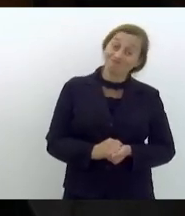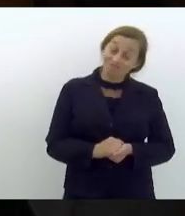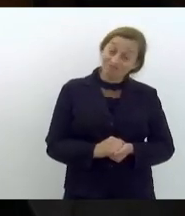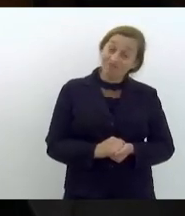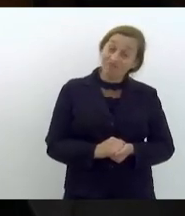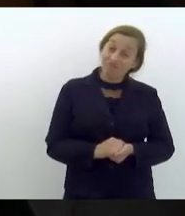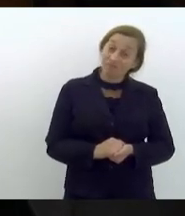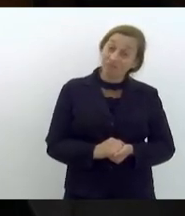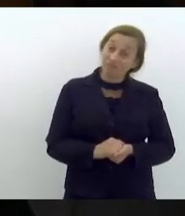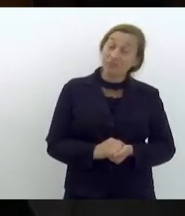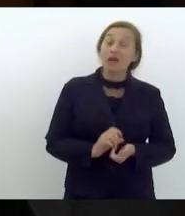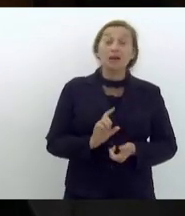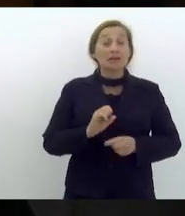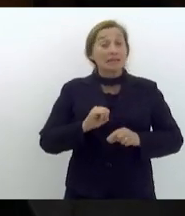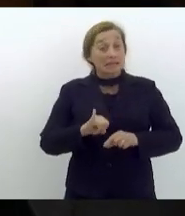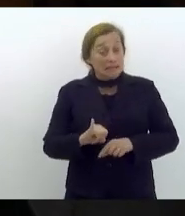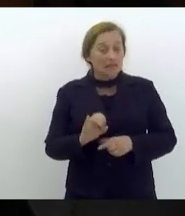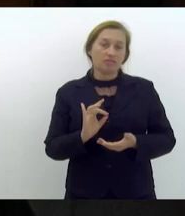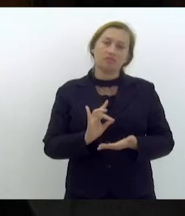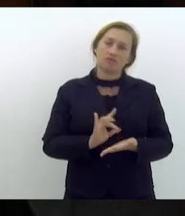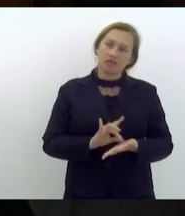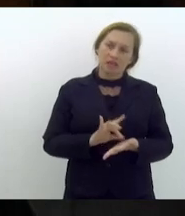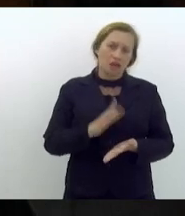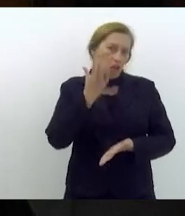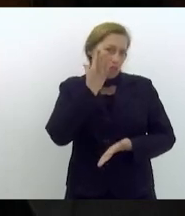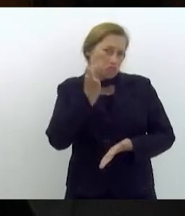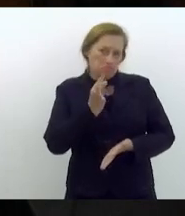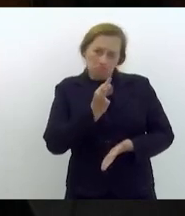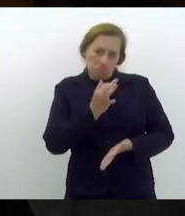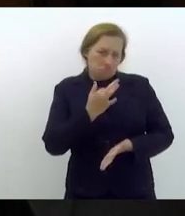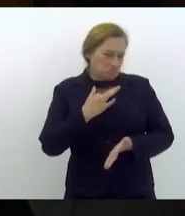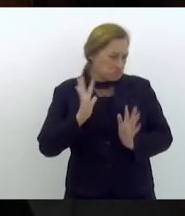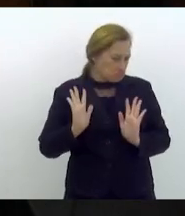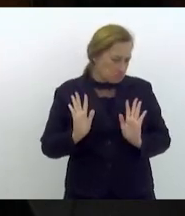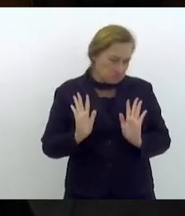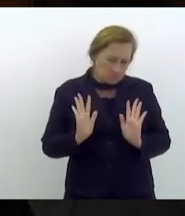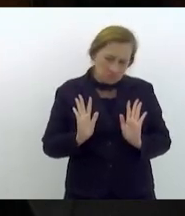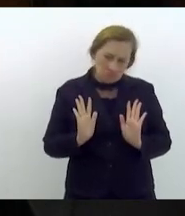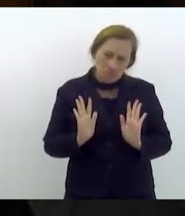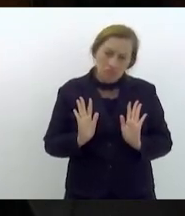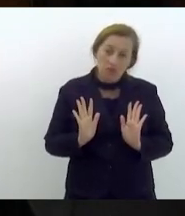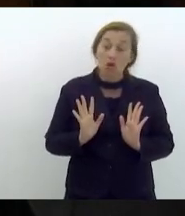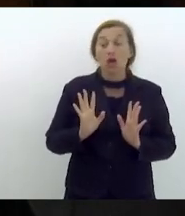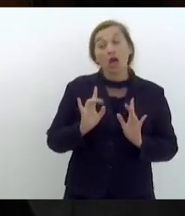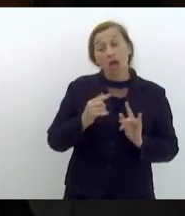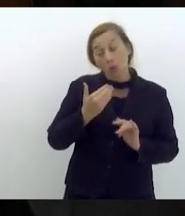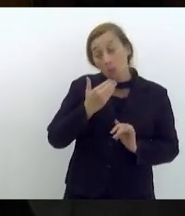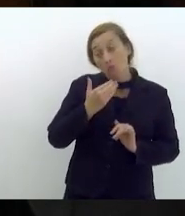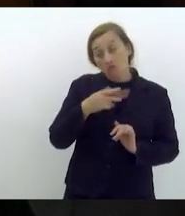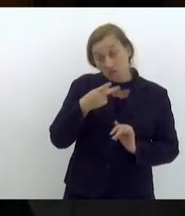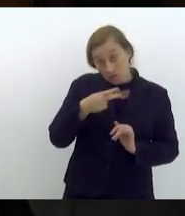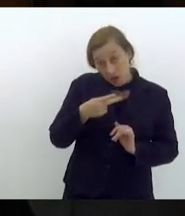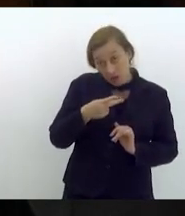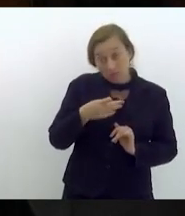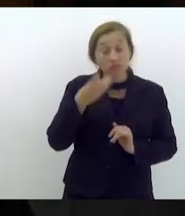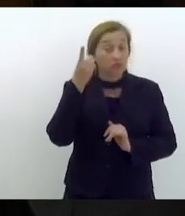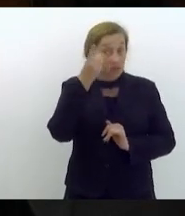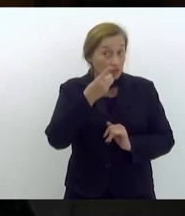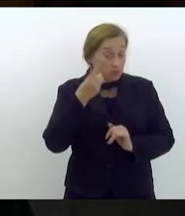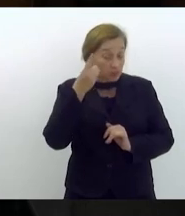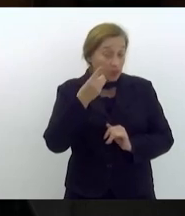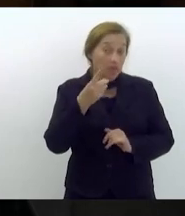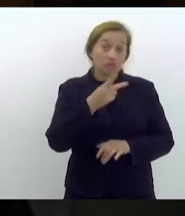isso mas se for verdade eu não sei Eu recomendo ao Deputado